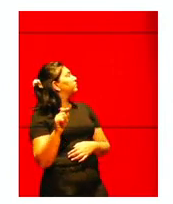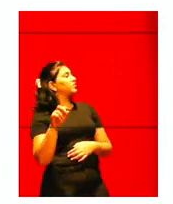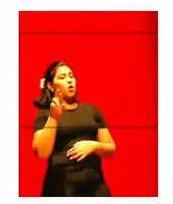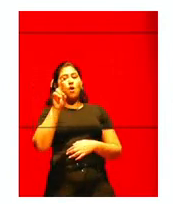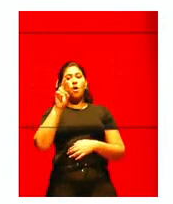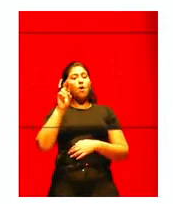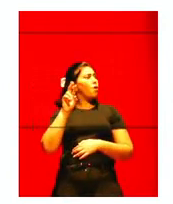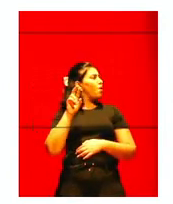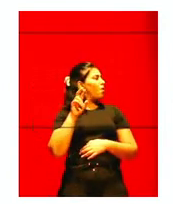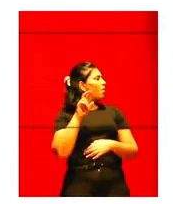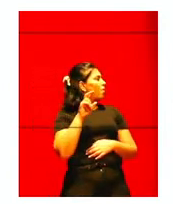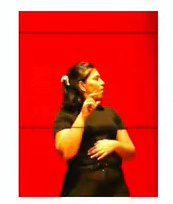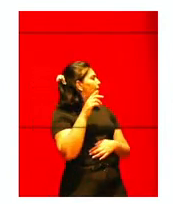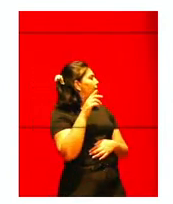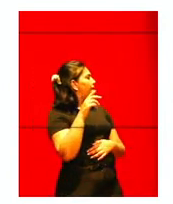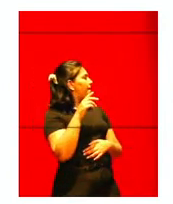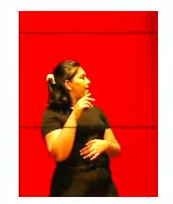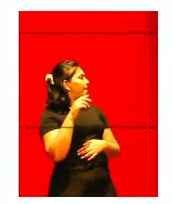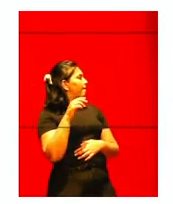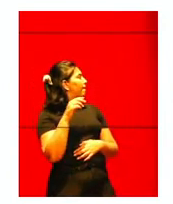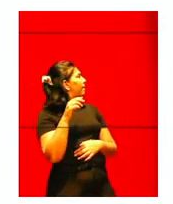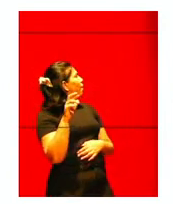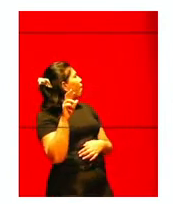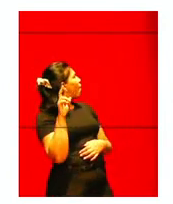desculpa, irmão, eu não sei mais contar depois daqui, é